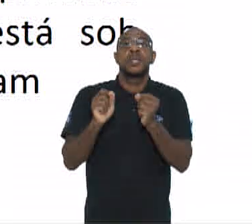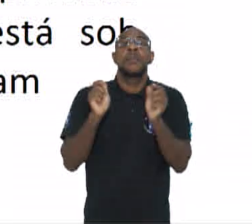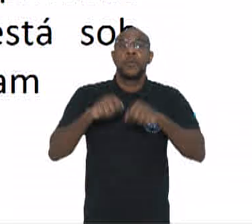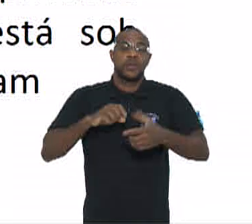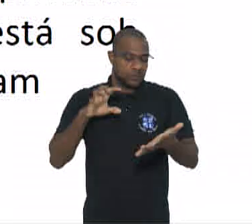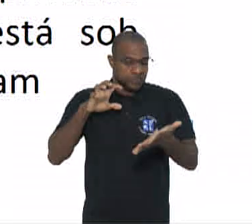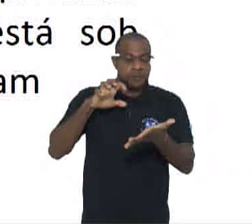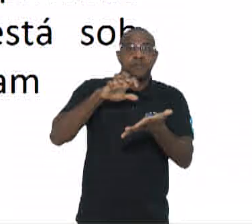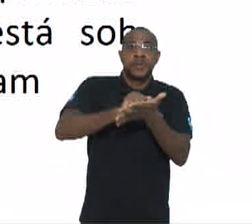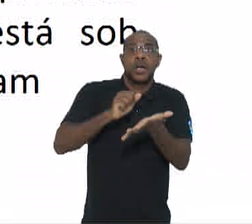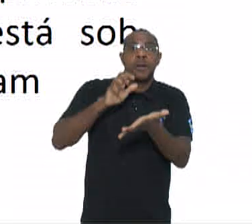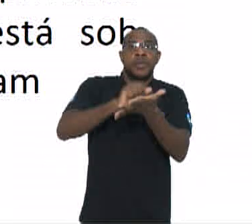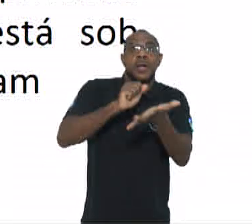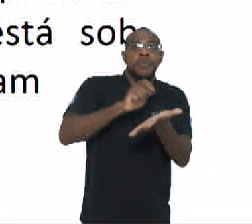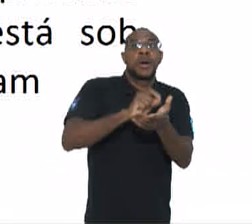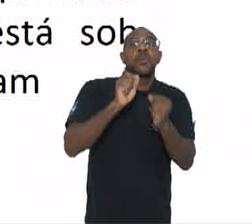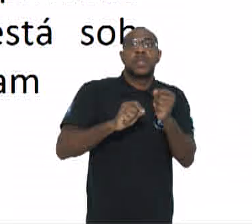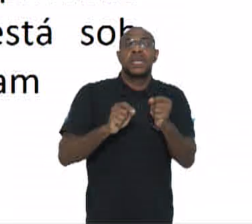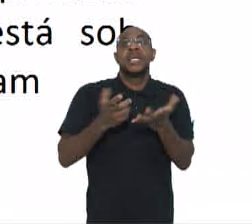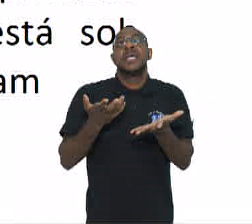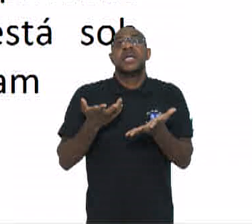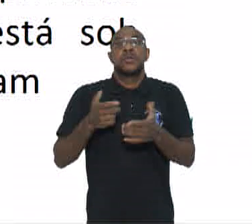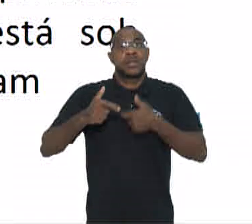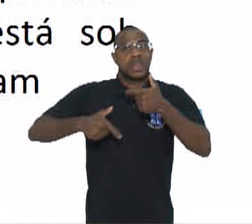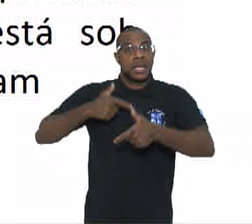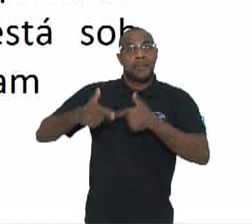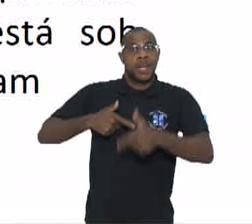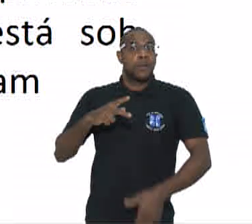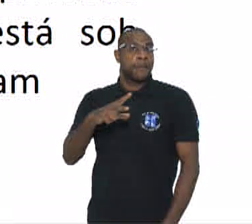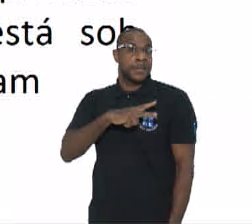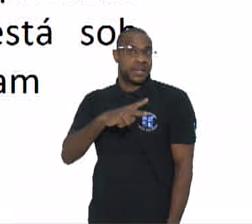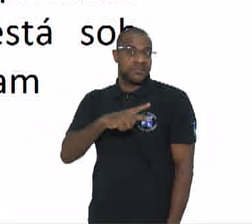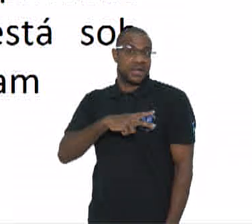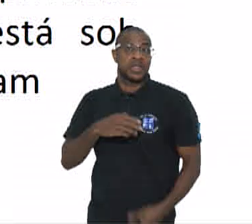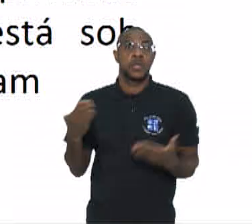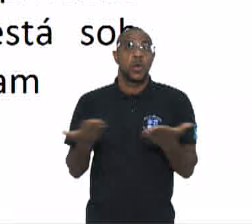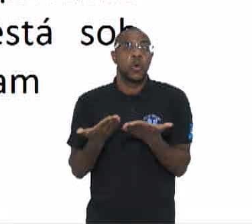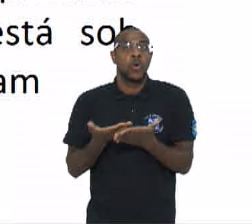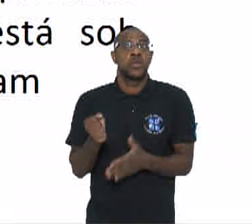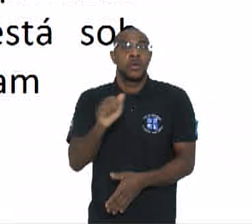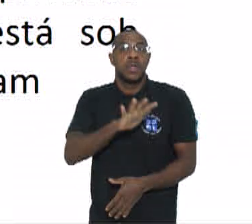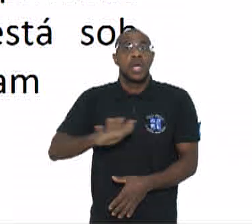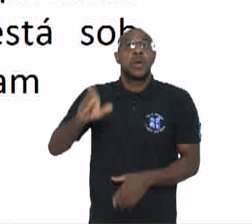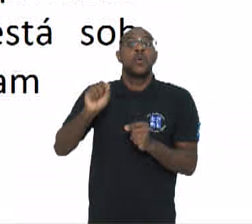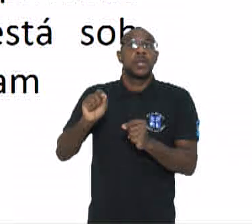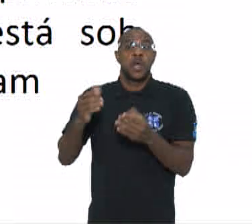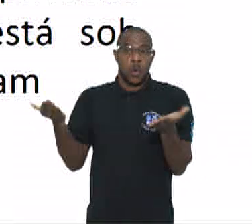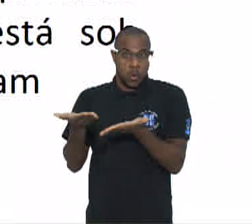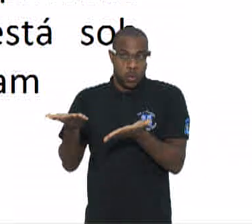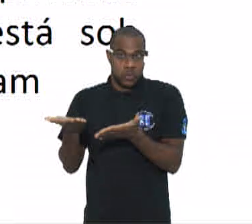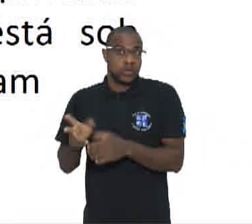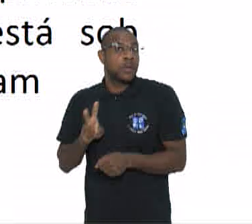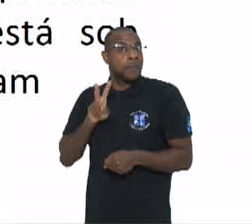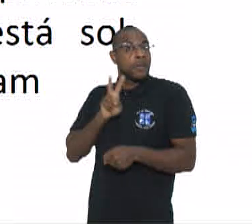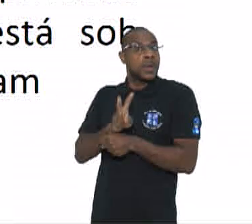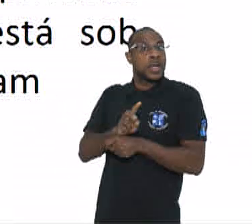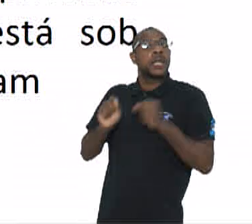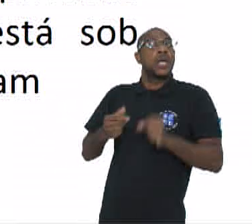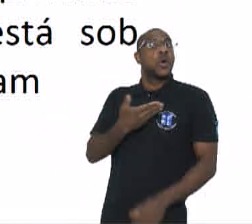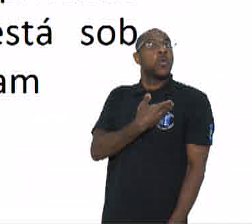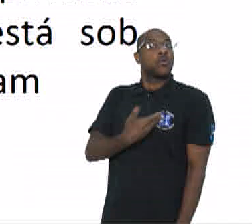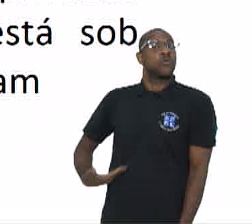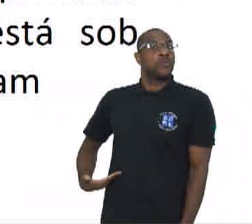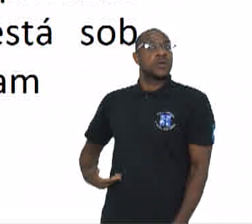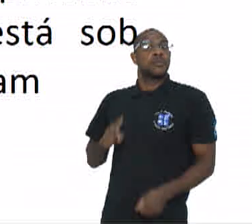companhias privadas para o saneamento, que hoje, de modo geral, está sob cuidados das companhias públicas estaduais